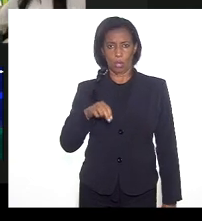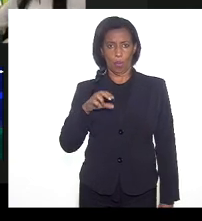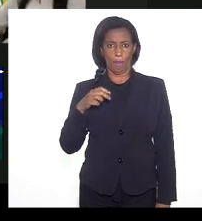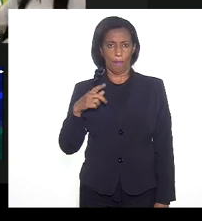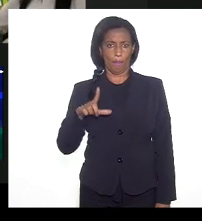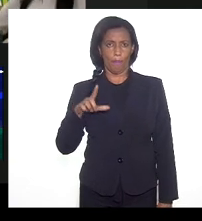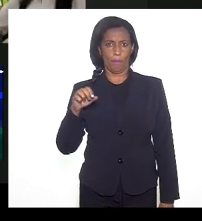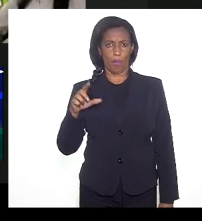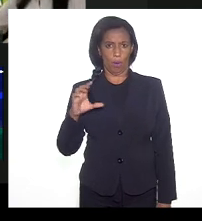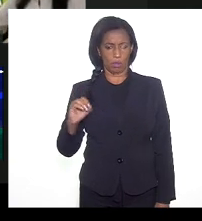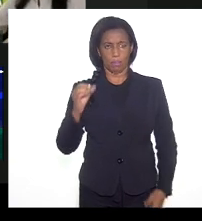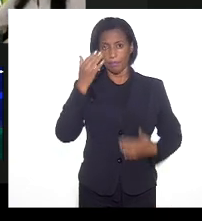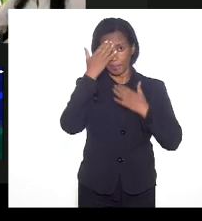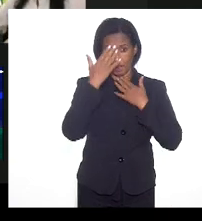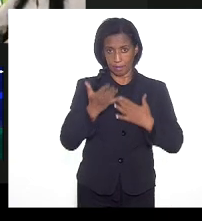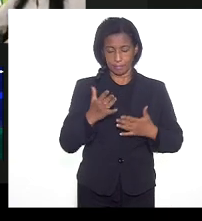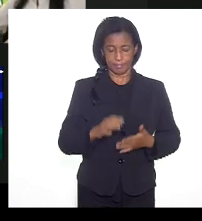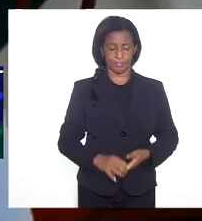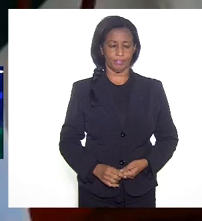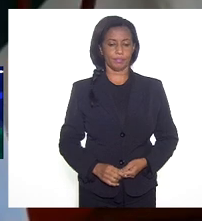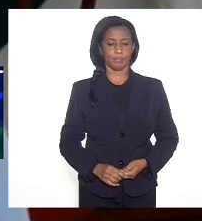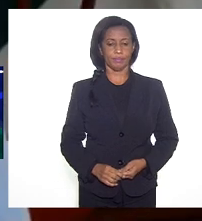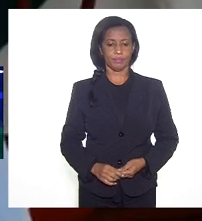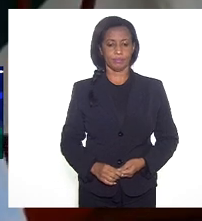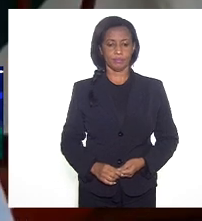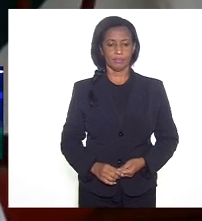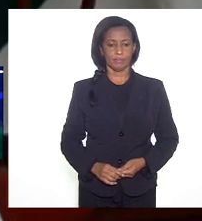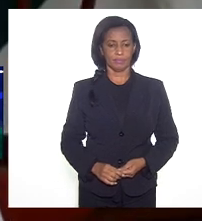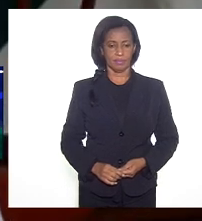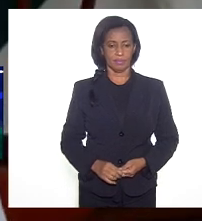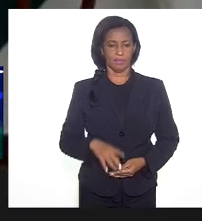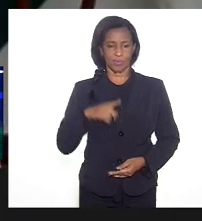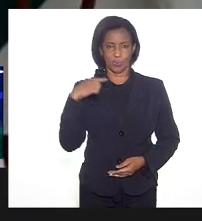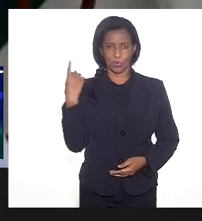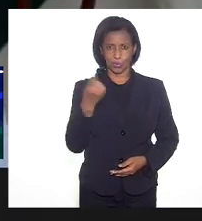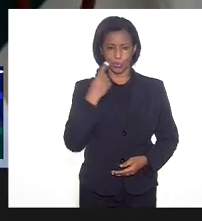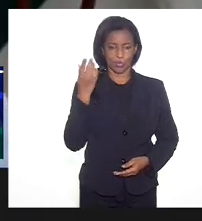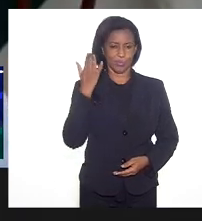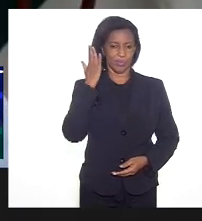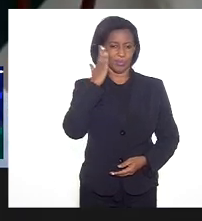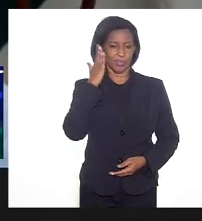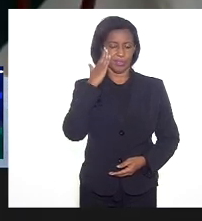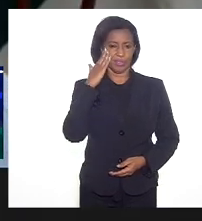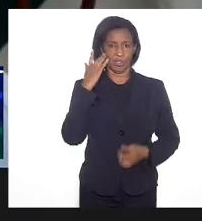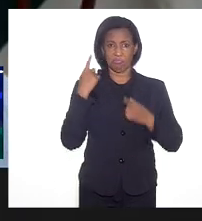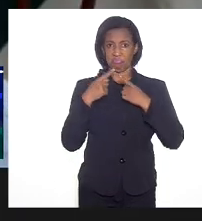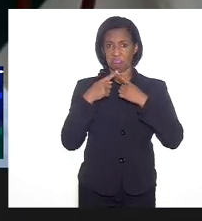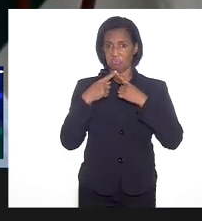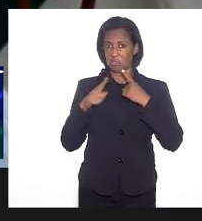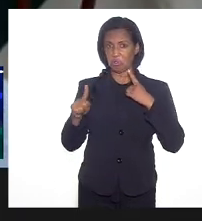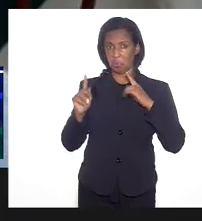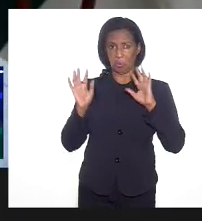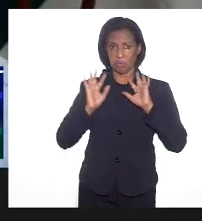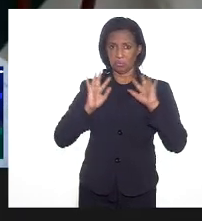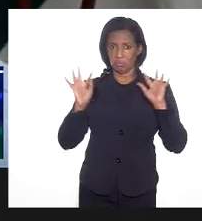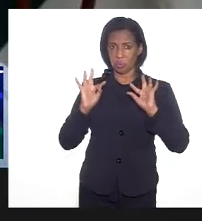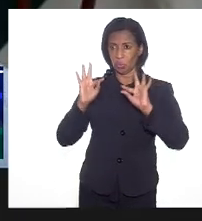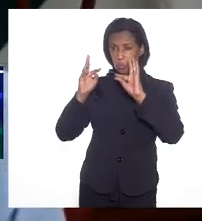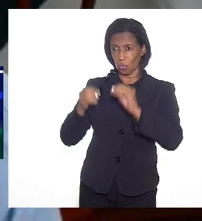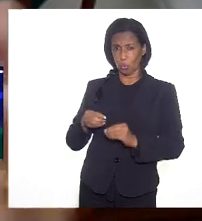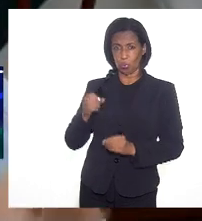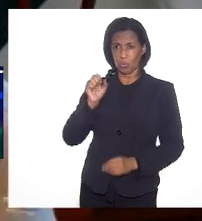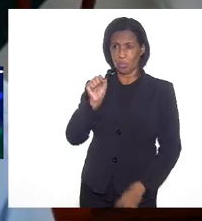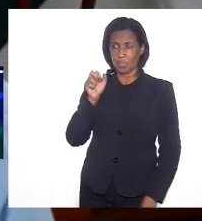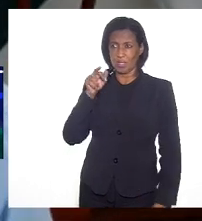presidente obrigado é bom todos sabem aqui que eu discordo de quase tudo do deputado Flávio